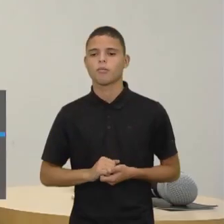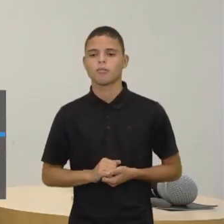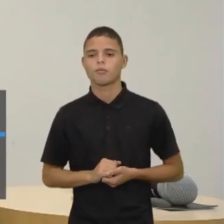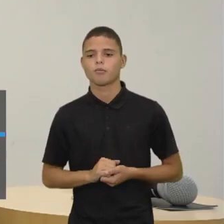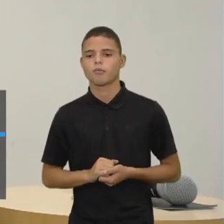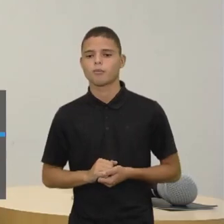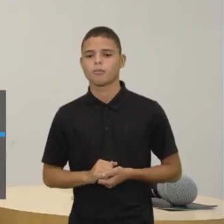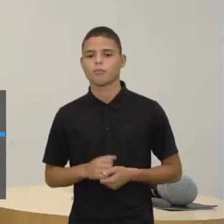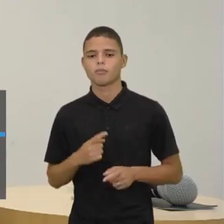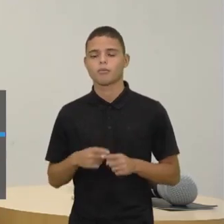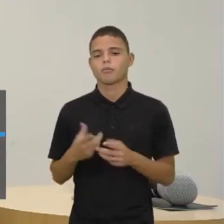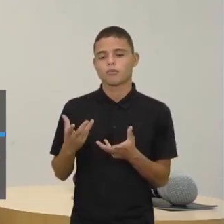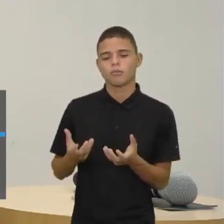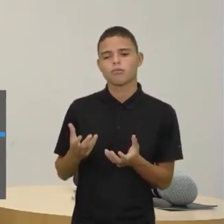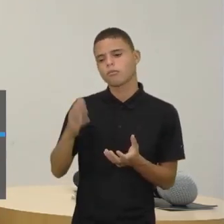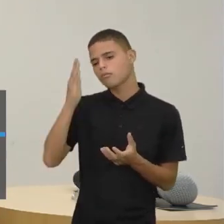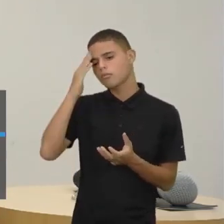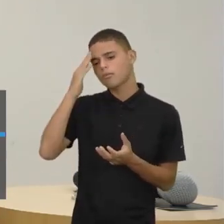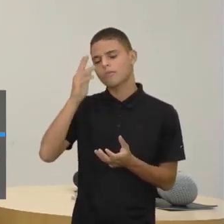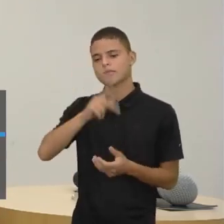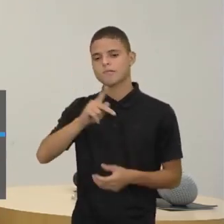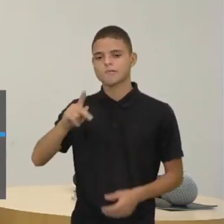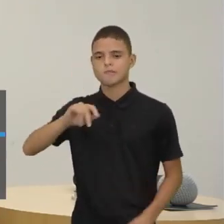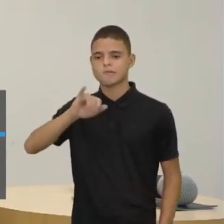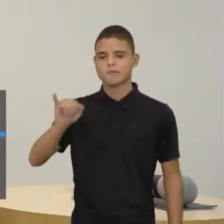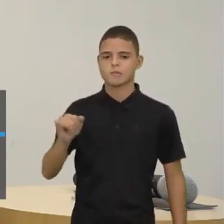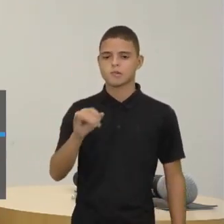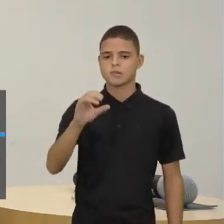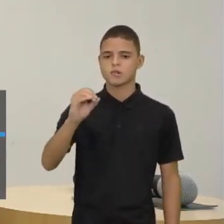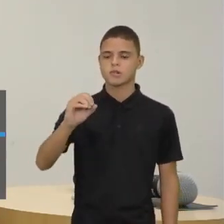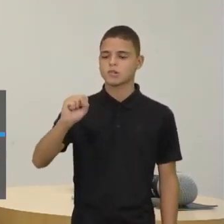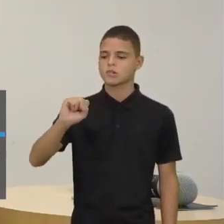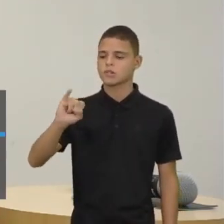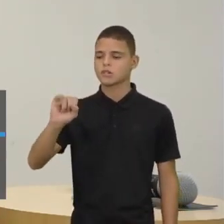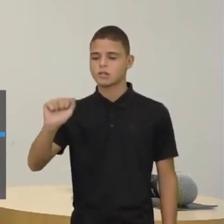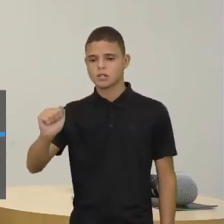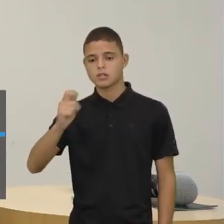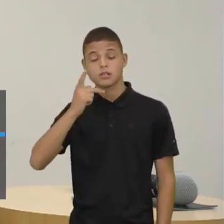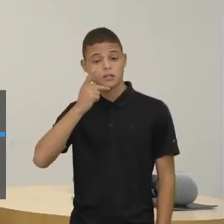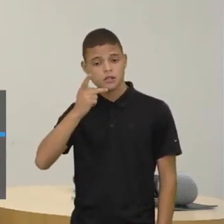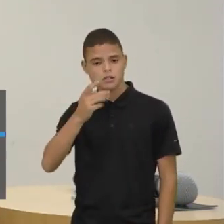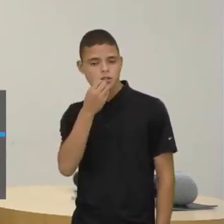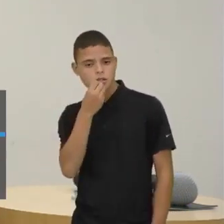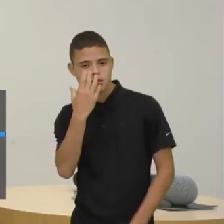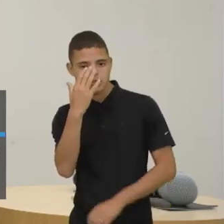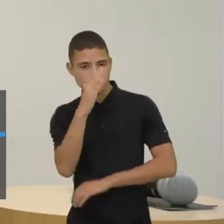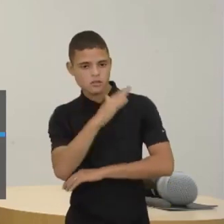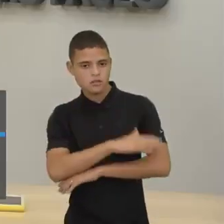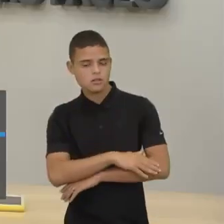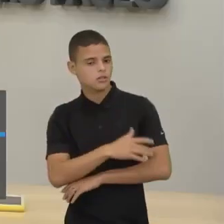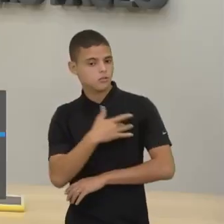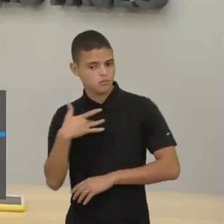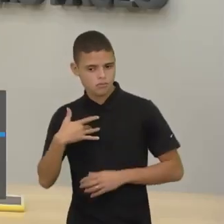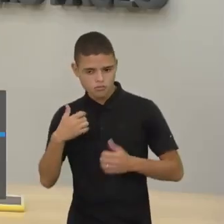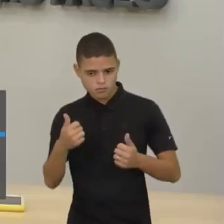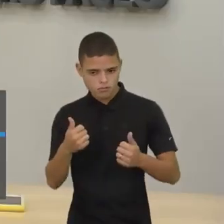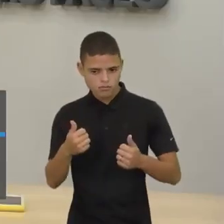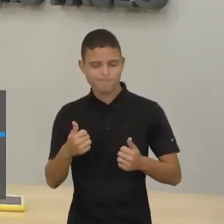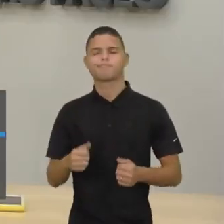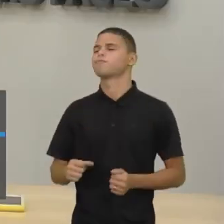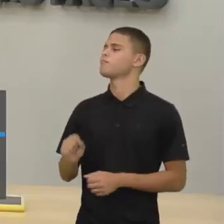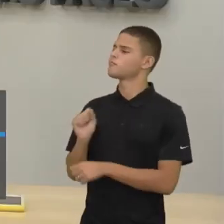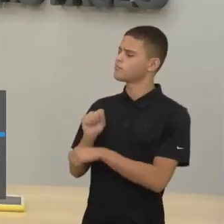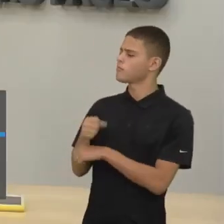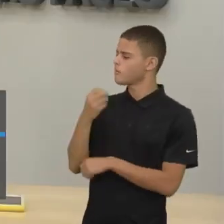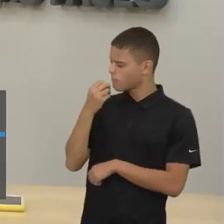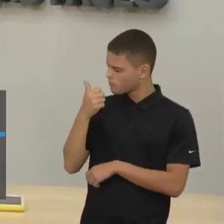É. Eu até queria saber também, porque o professor Josias mandou aqui, ó. Boa tarde, senhor. Tudo bem? O professor Josias está perguntando se o senhor está bem. Ah, eu tô bem. O senhor tá bem,